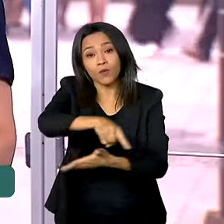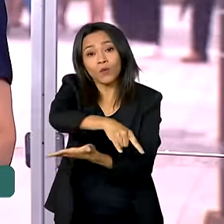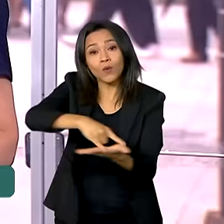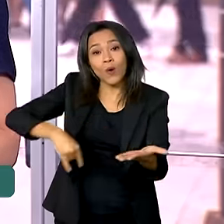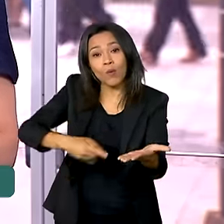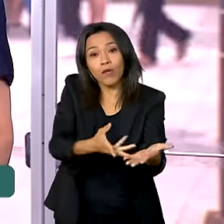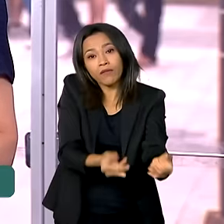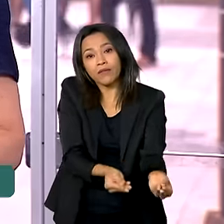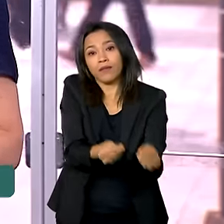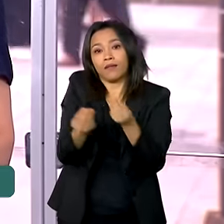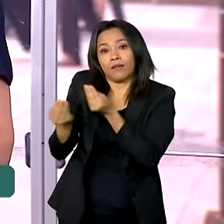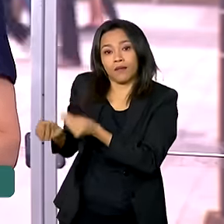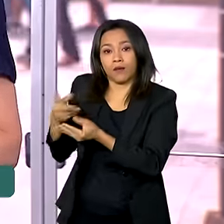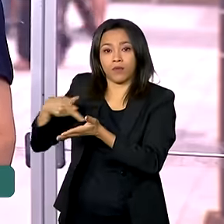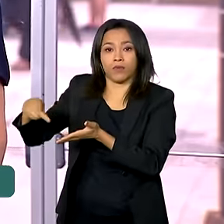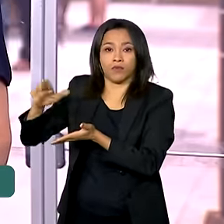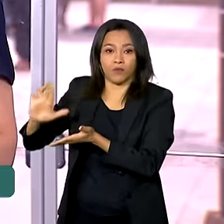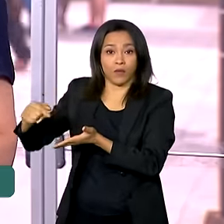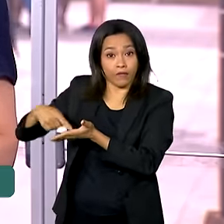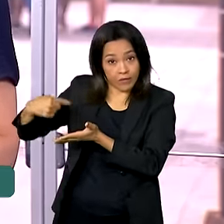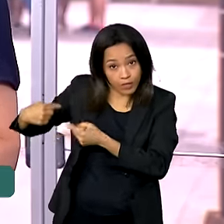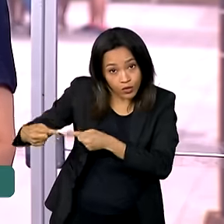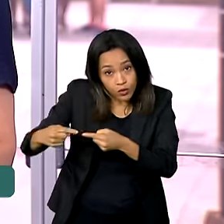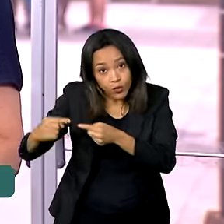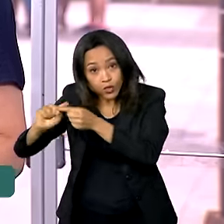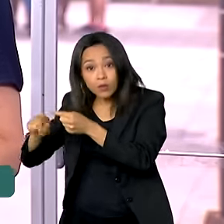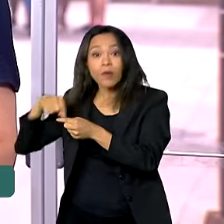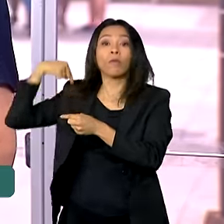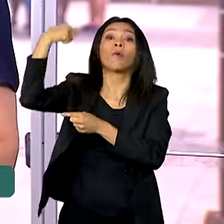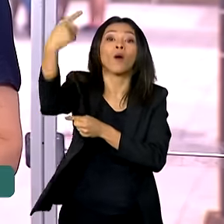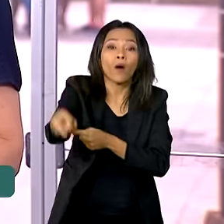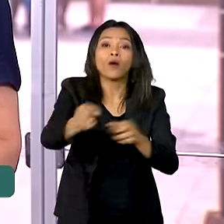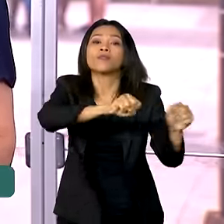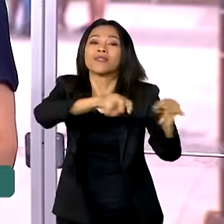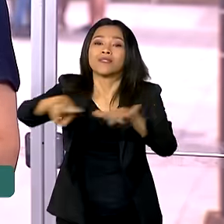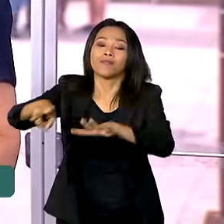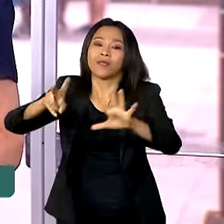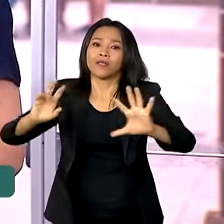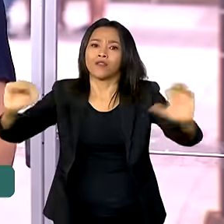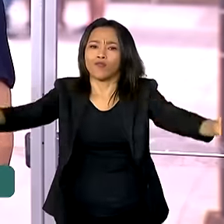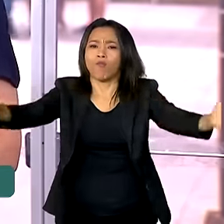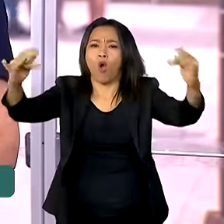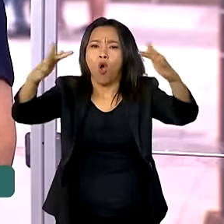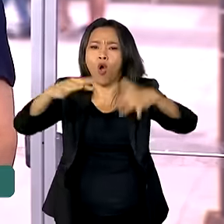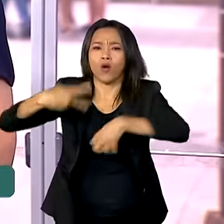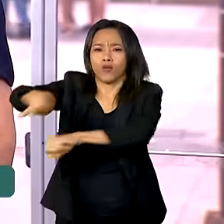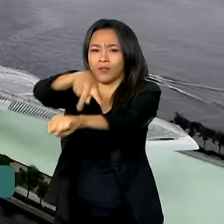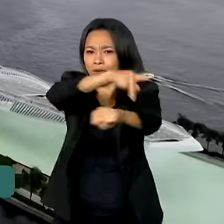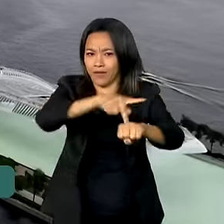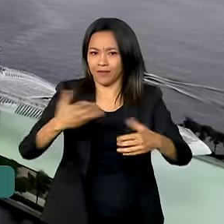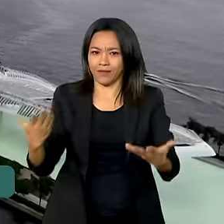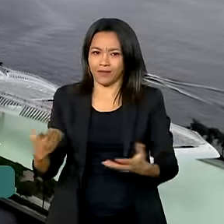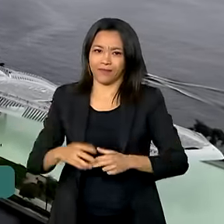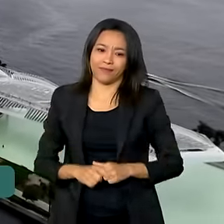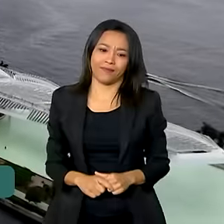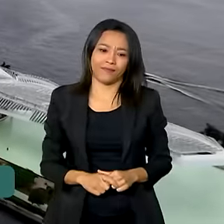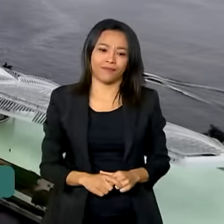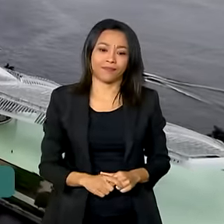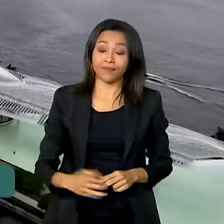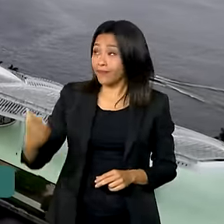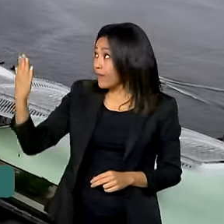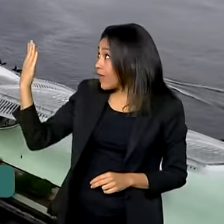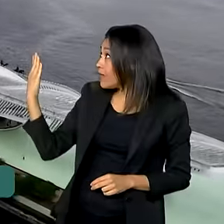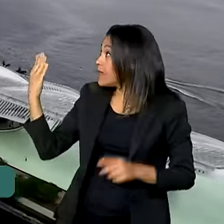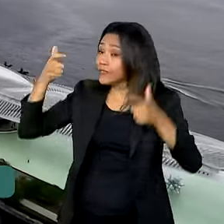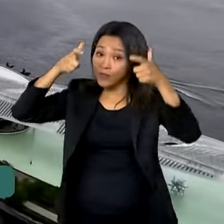ao presidente Lula para ser discutido na semana que vem durante a cúpula de líderes mundiais. É do Museu do